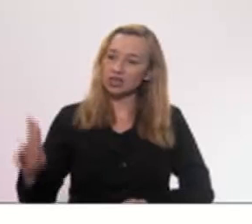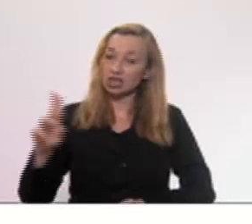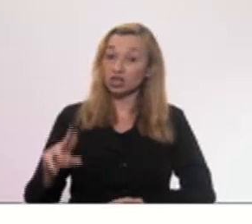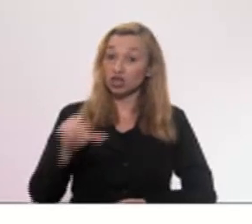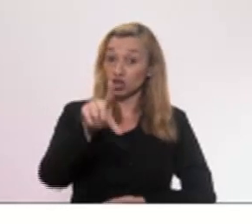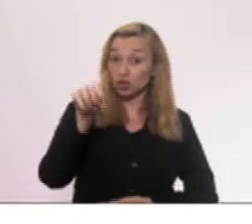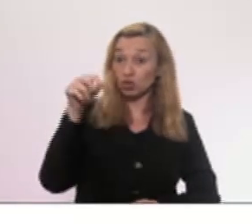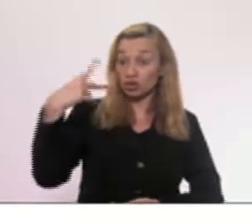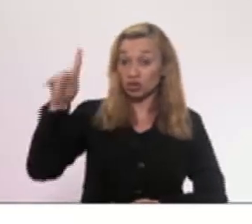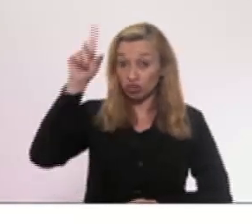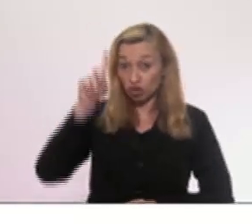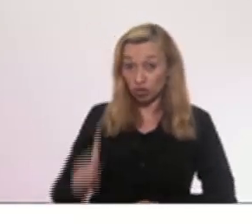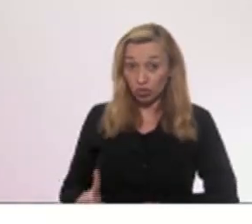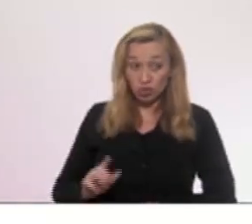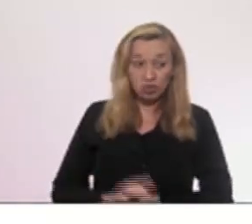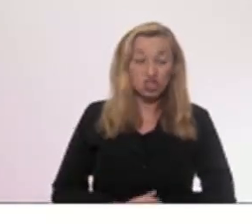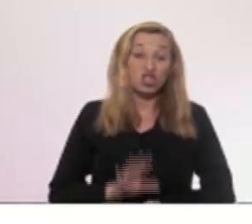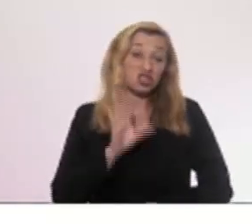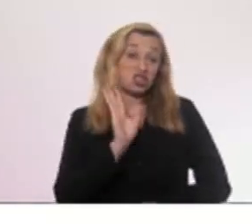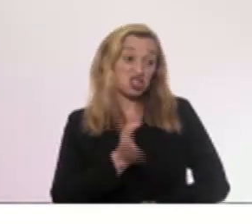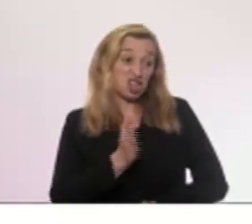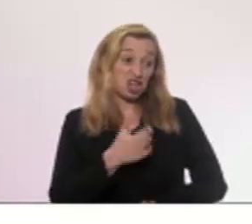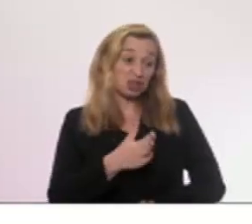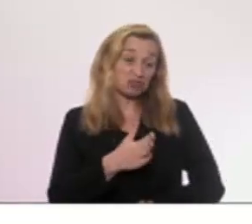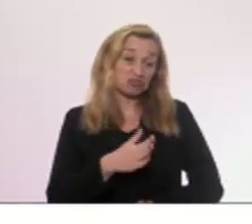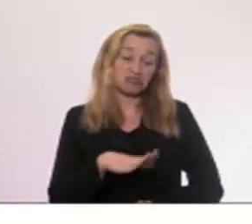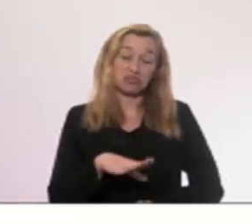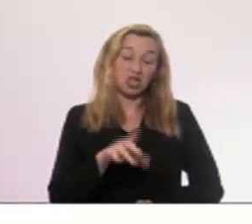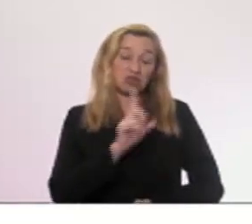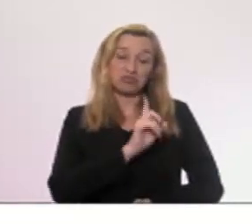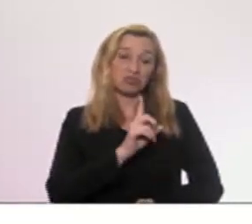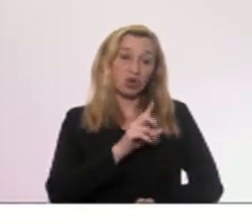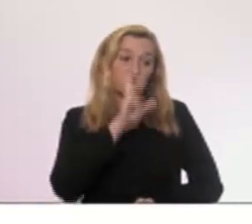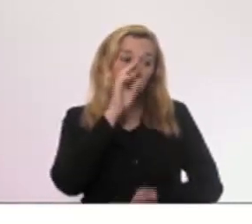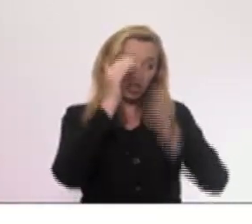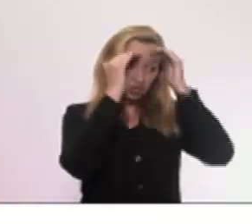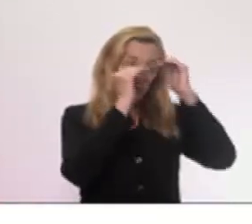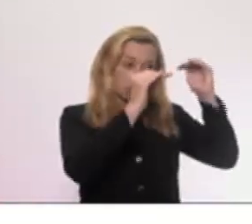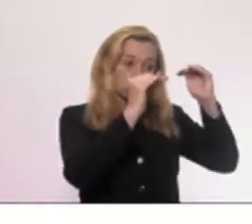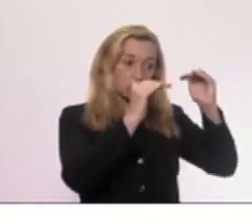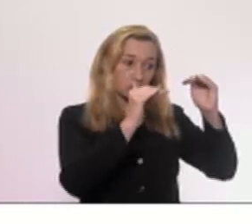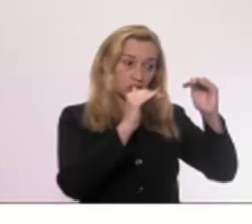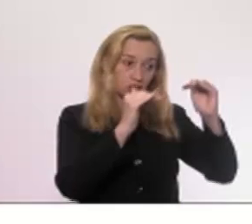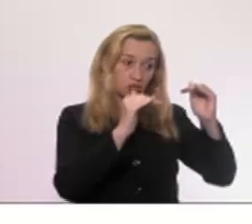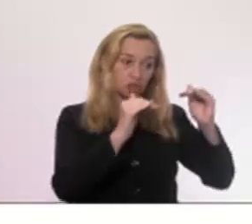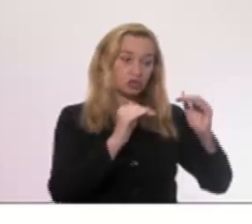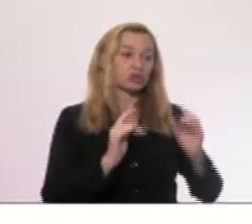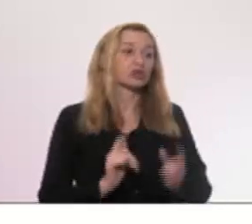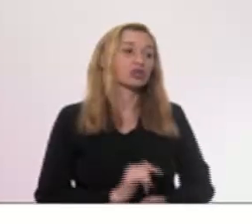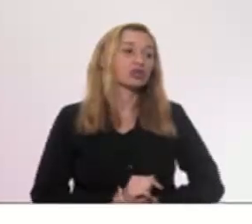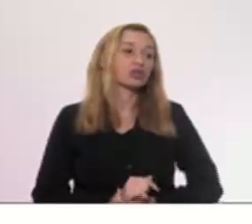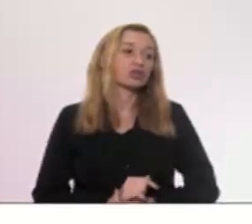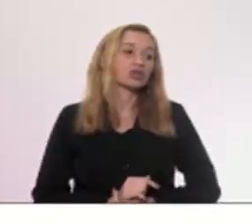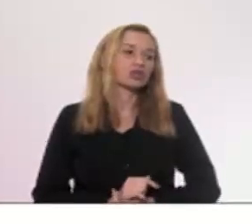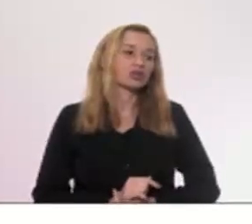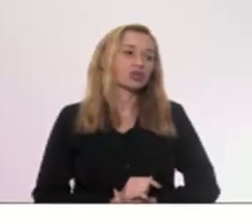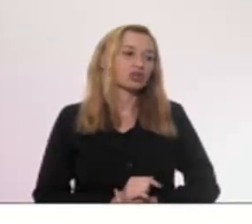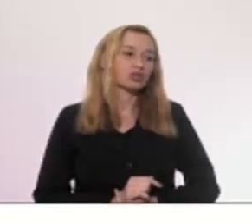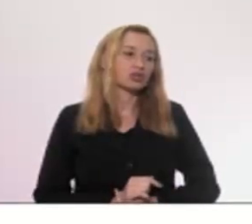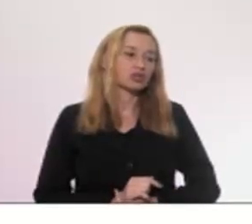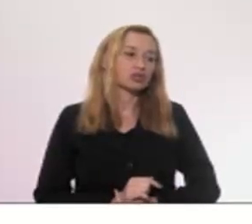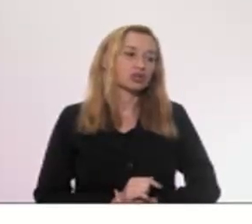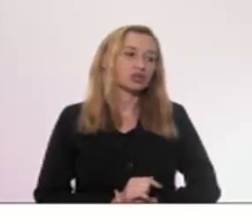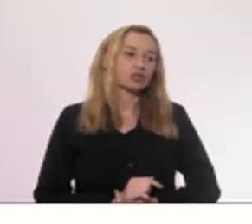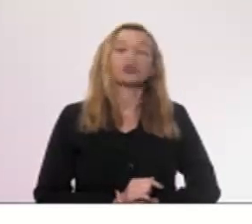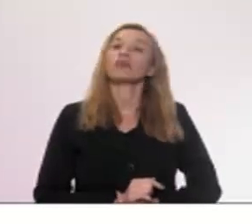seus dirigentes. Já não respeitou no Instituto Nacional de Educação de Surdos, aqui, onde recentemente, no início do seu governo, ele não nomeou a